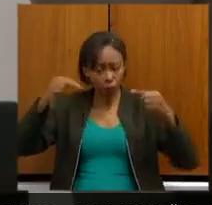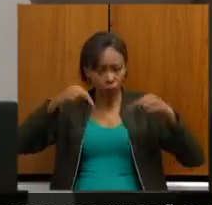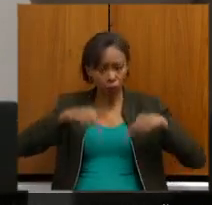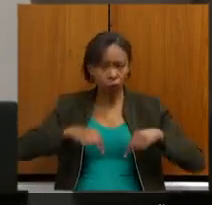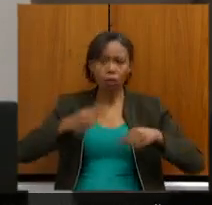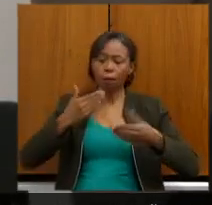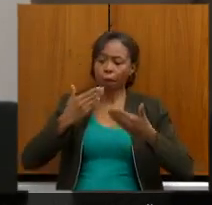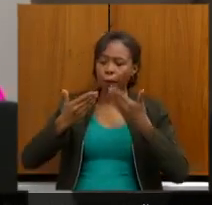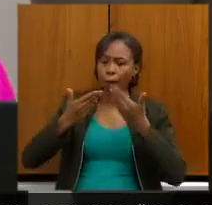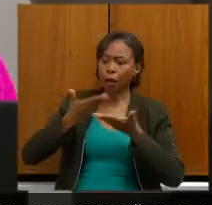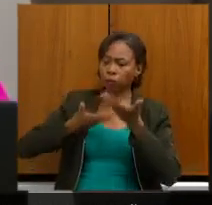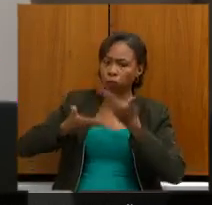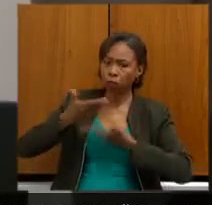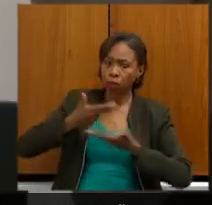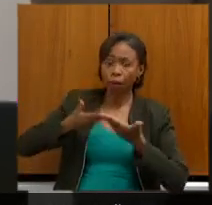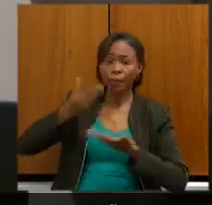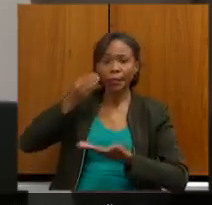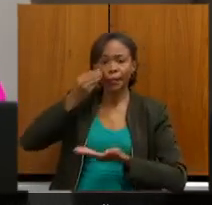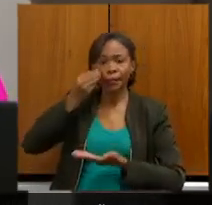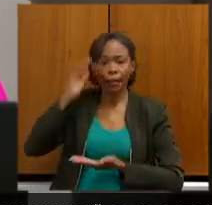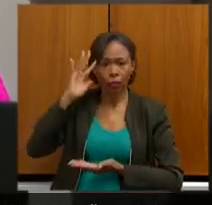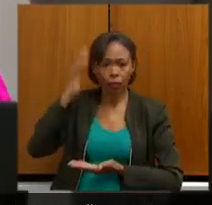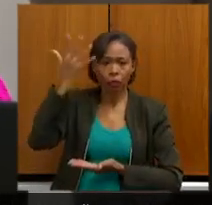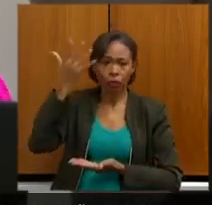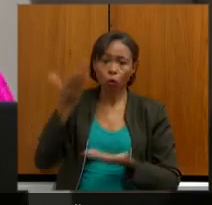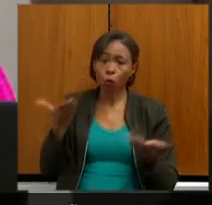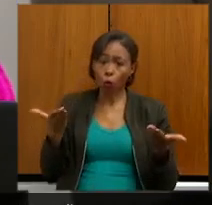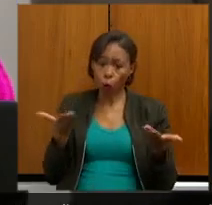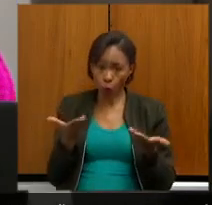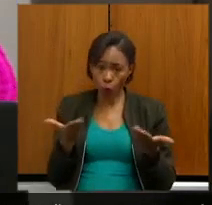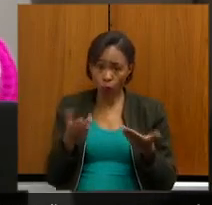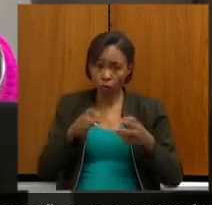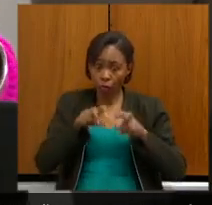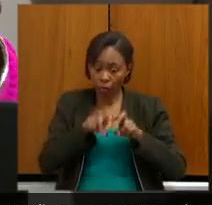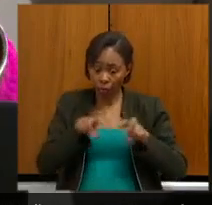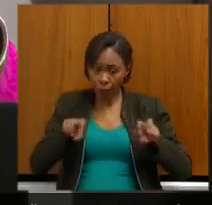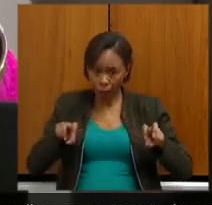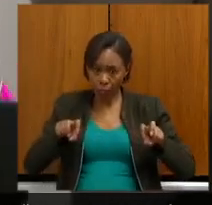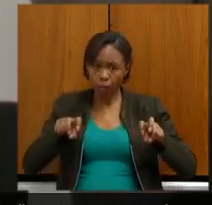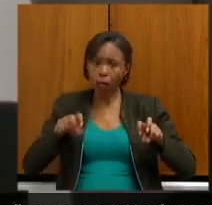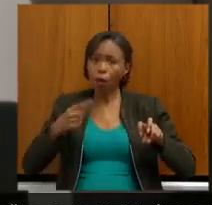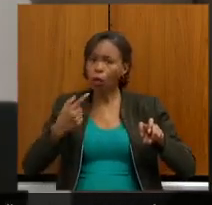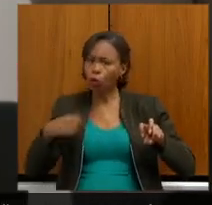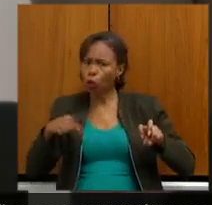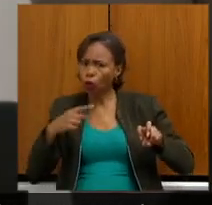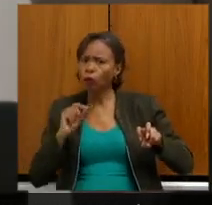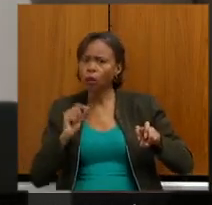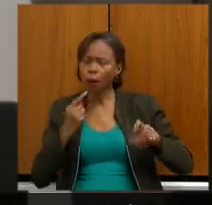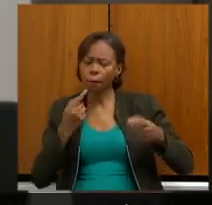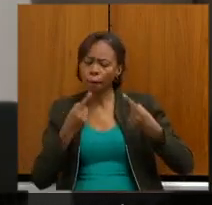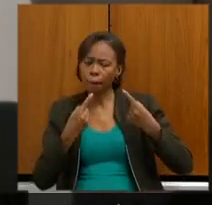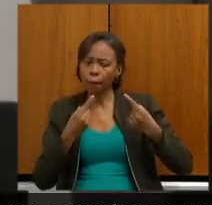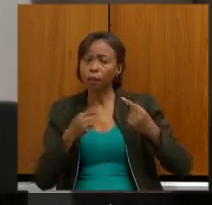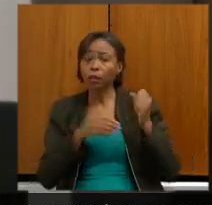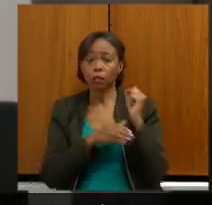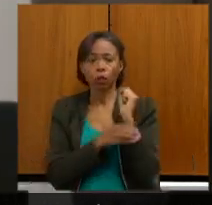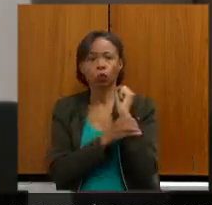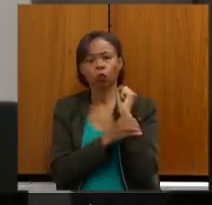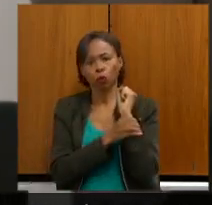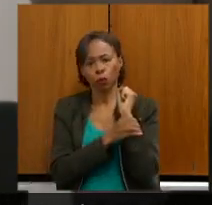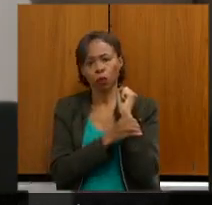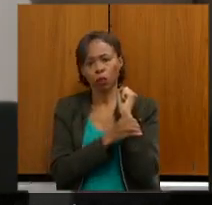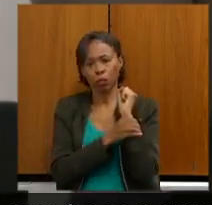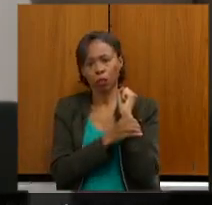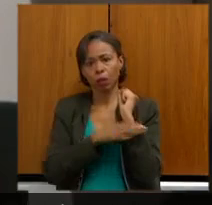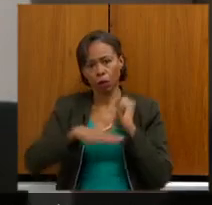tá uma mesa de água é também o espaço hoje é senta é a segurança pública senta